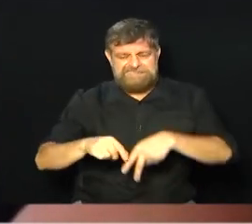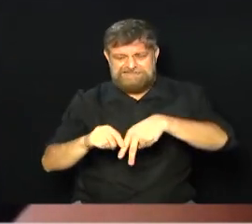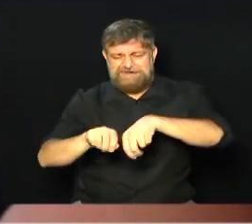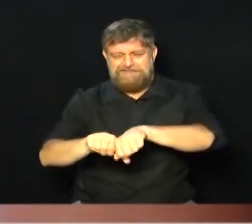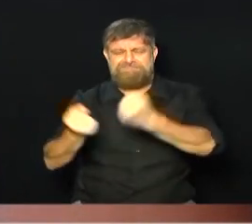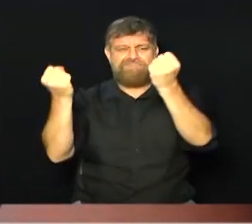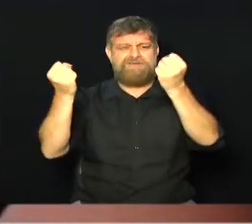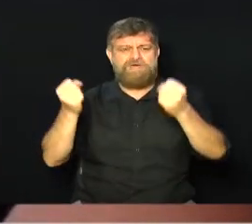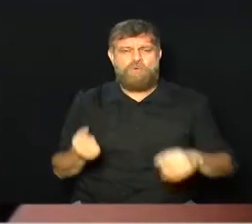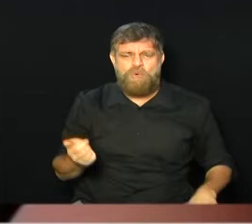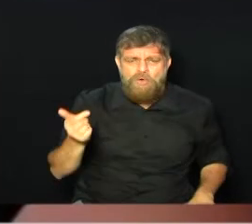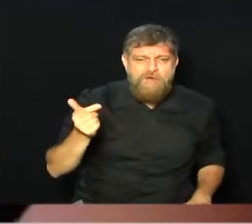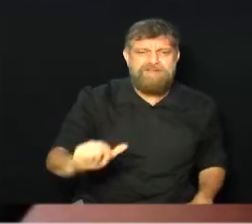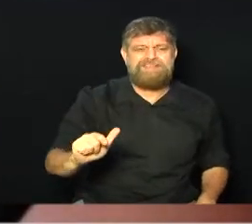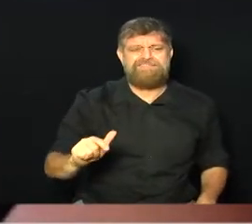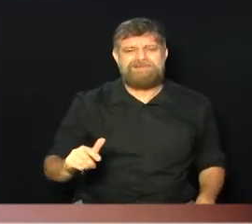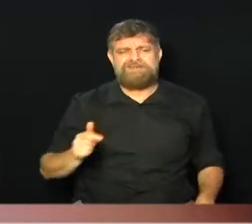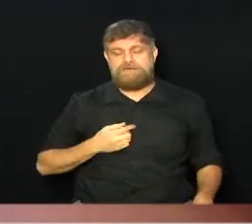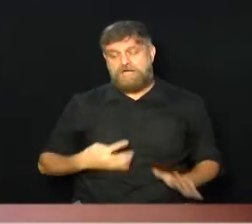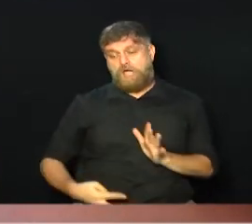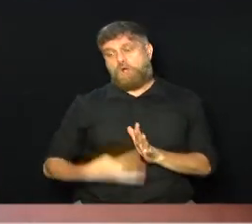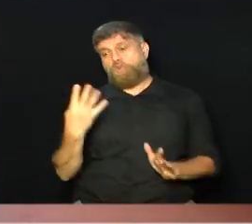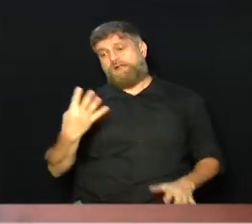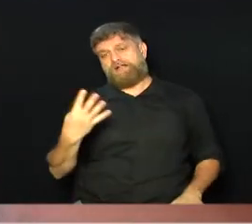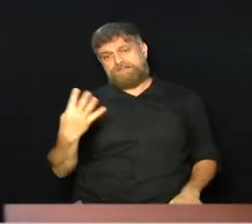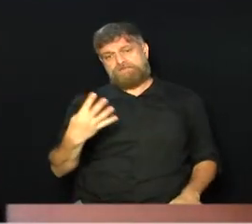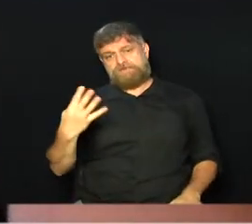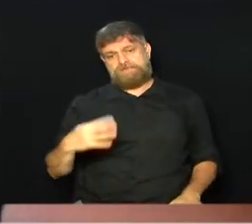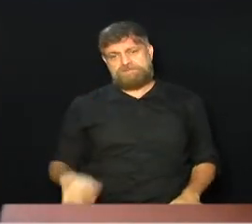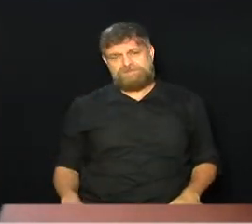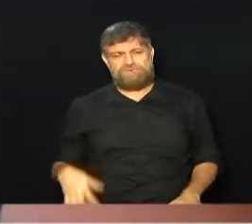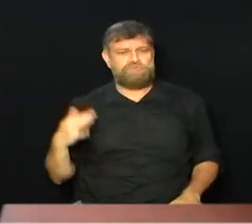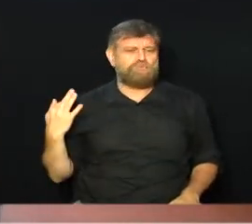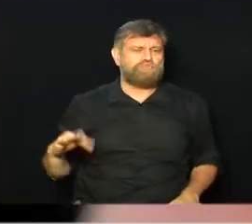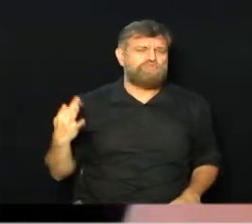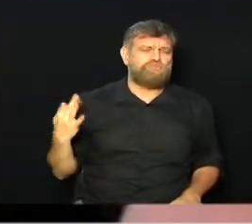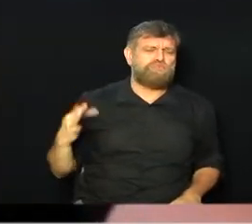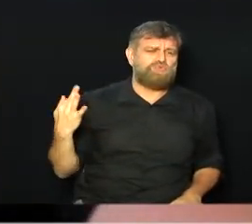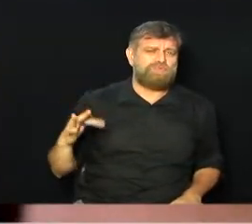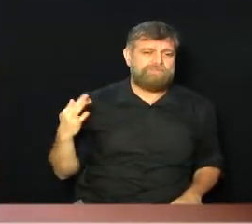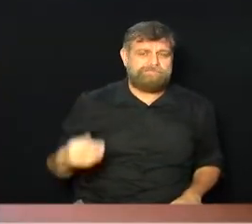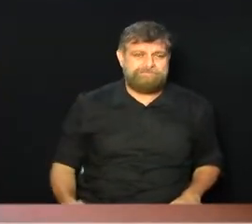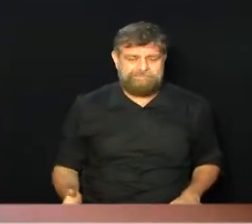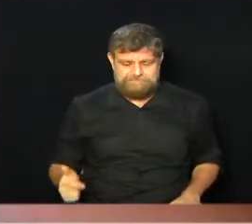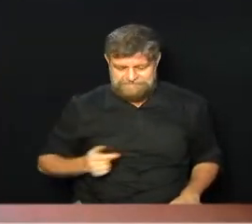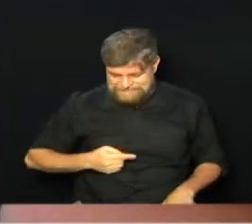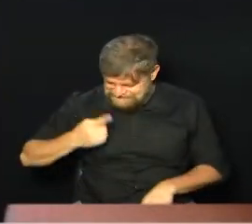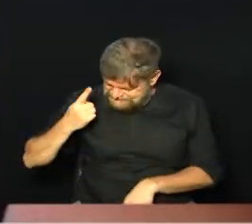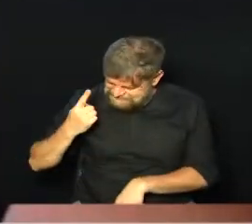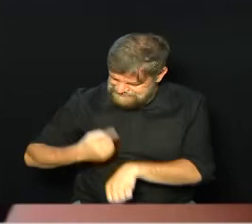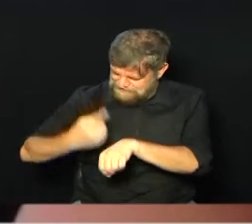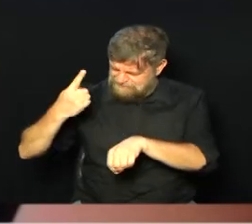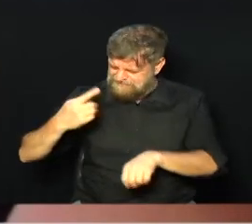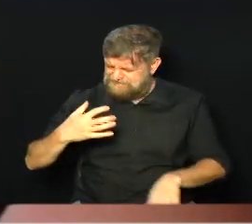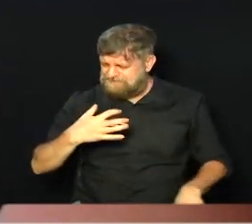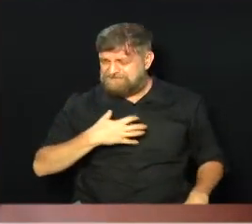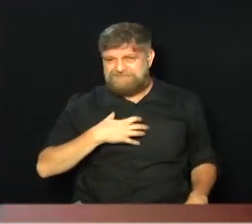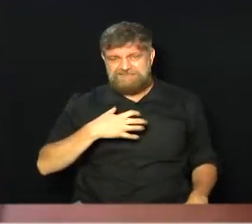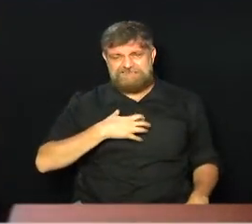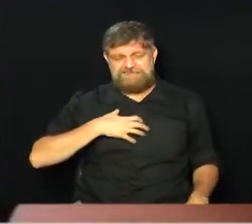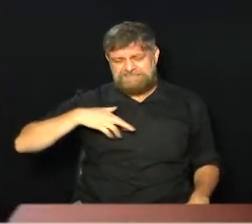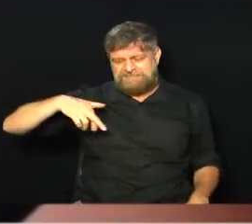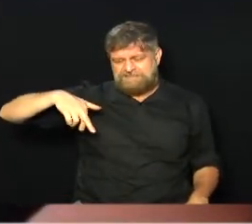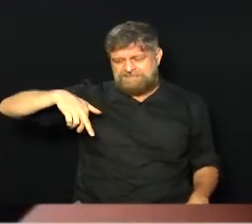novo. Nossa. Do joelho pela quarta vez. Aí ali eu, na hora, senti, eu saí andando